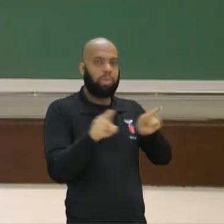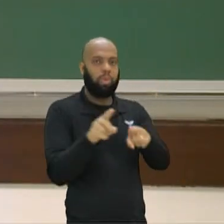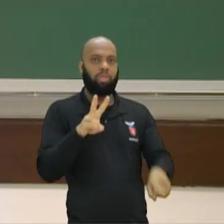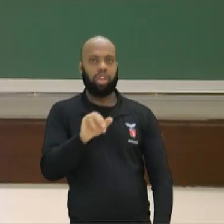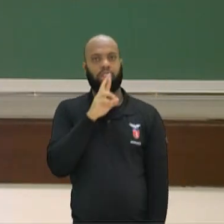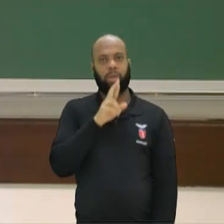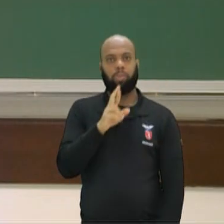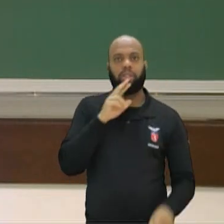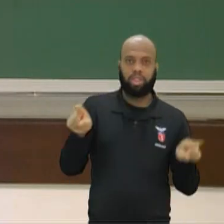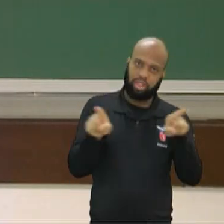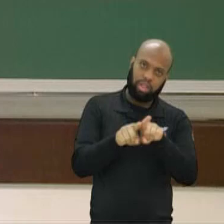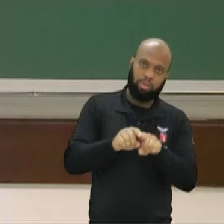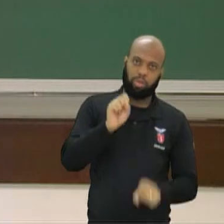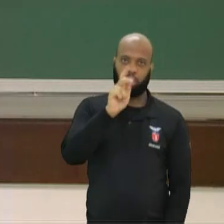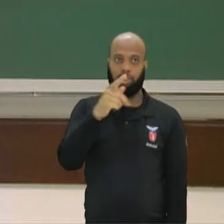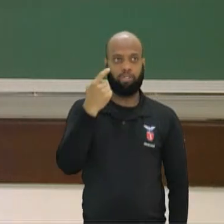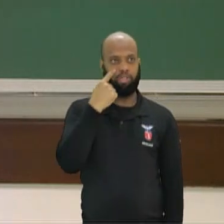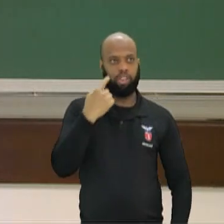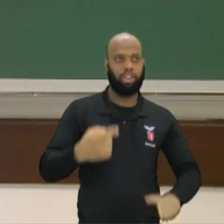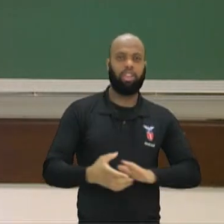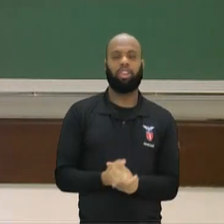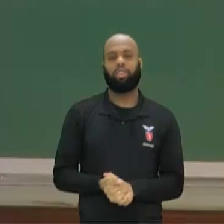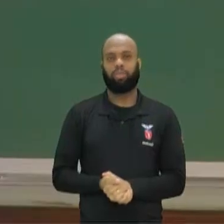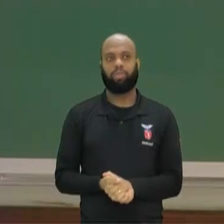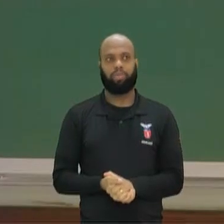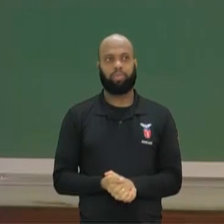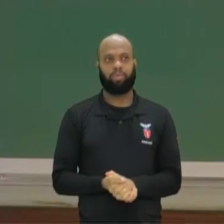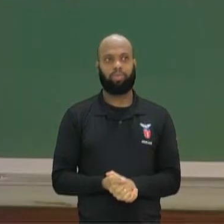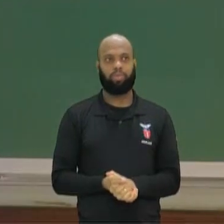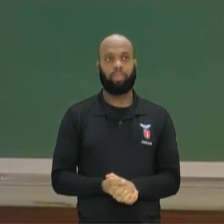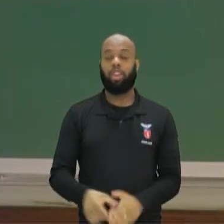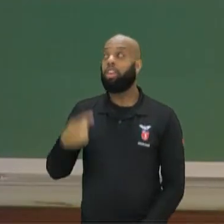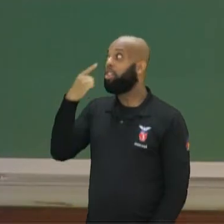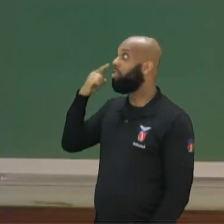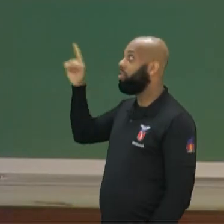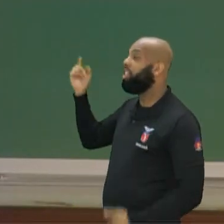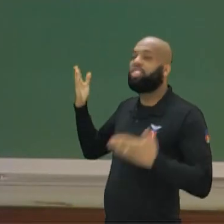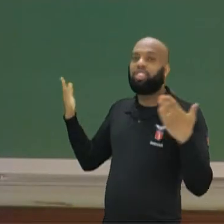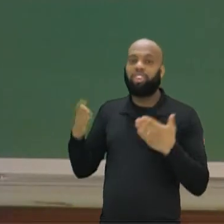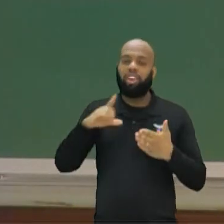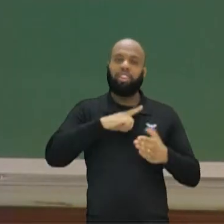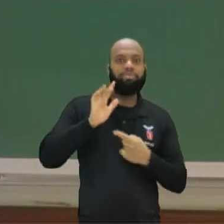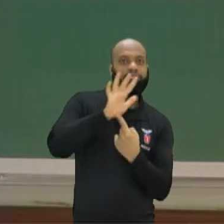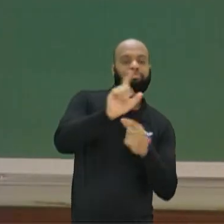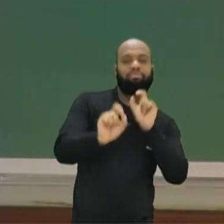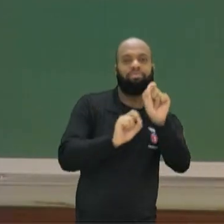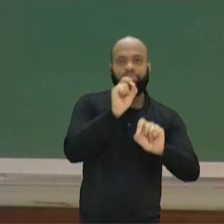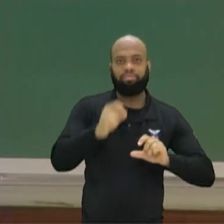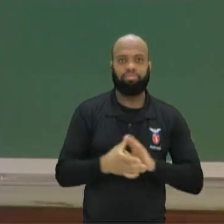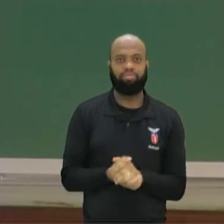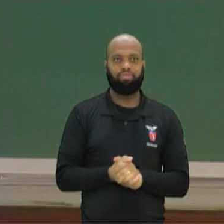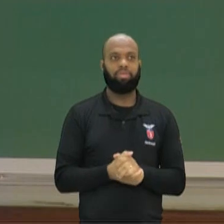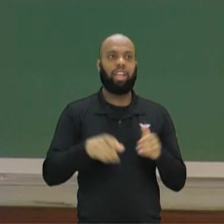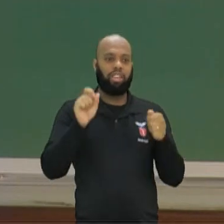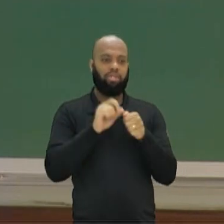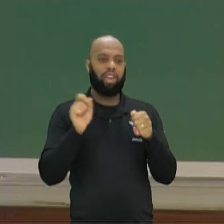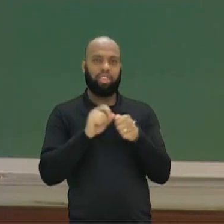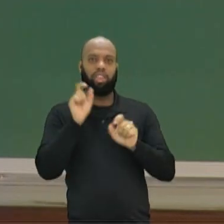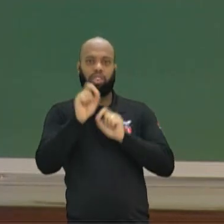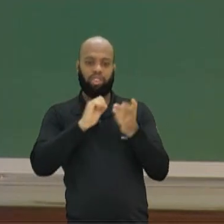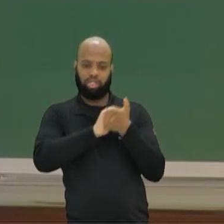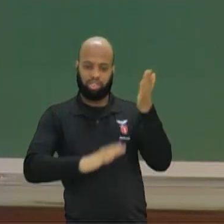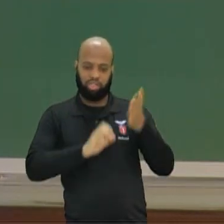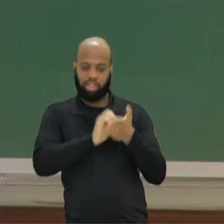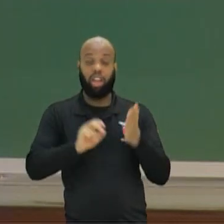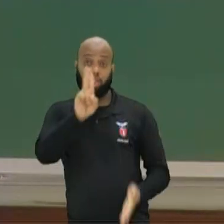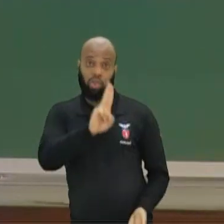possam realizá-lo, ok? Então, veja aqui comigo, olha só. Eu tenho a seguinte citação. Para poder fazer essa atividade vai ser importante o